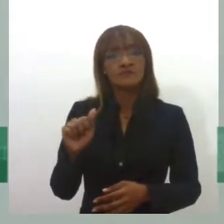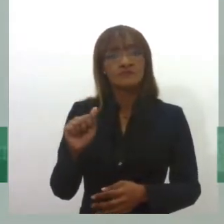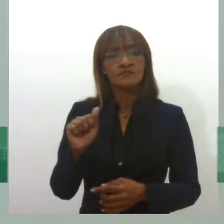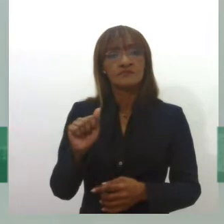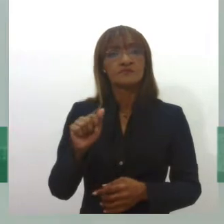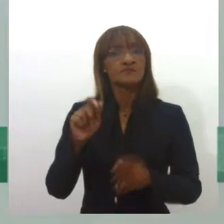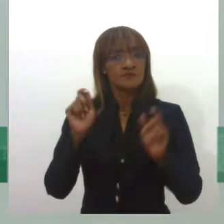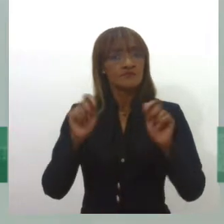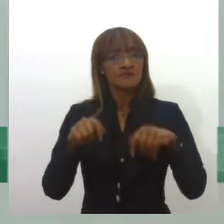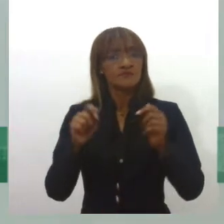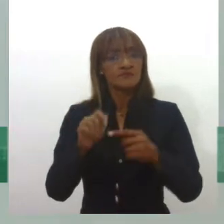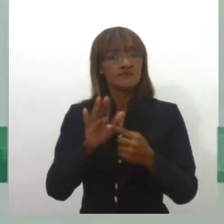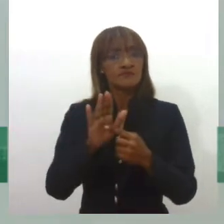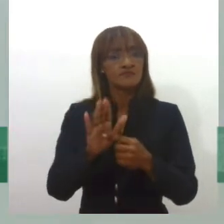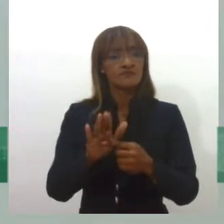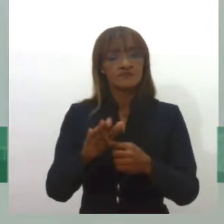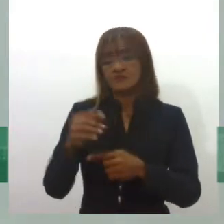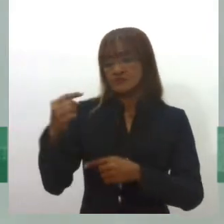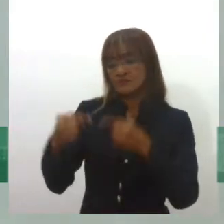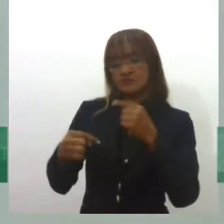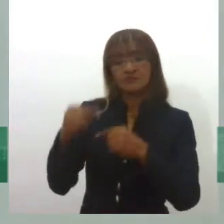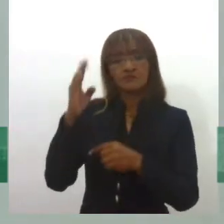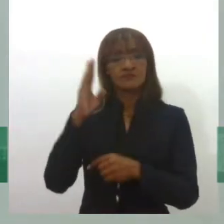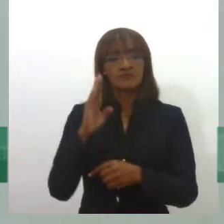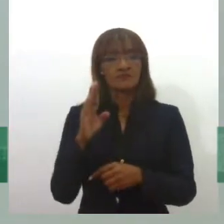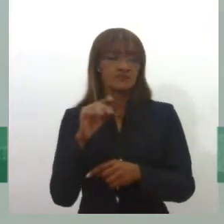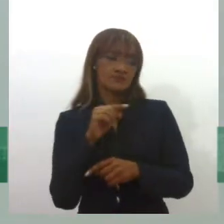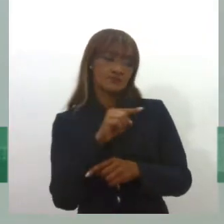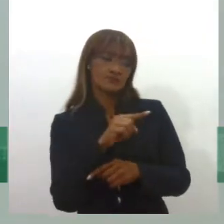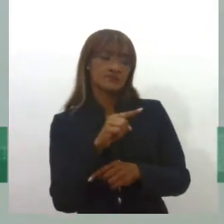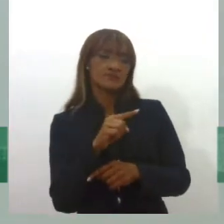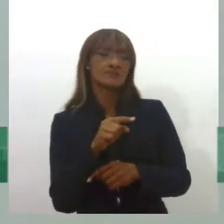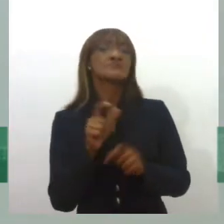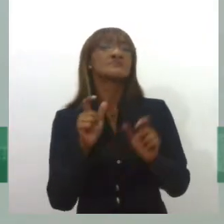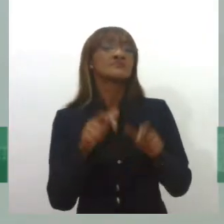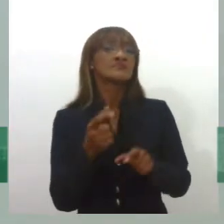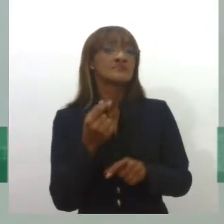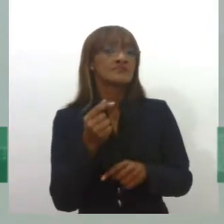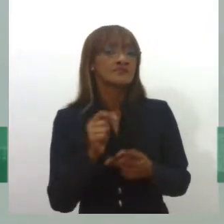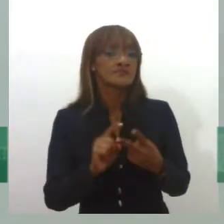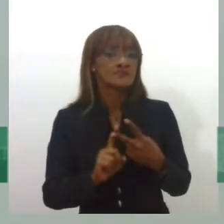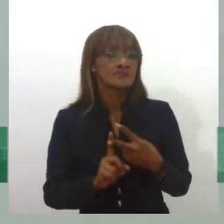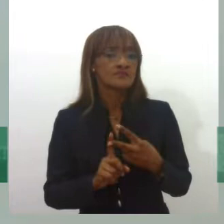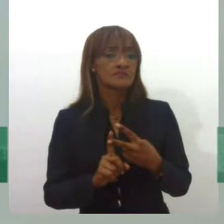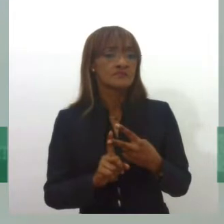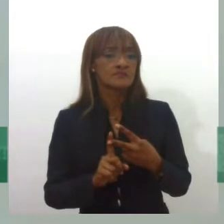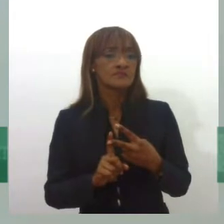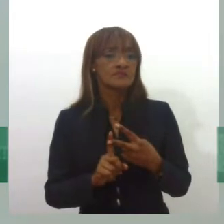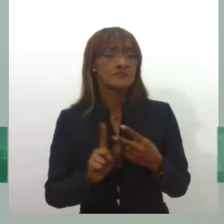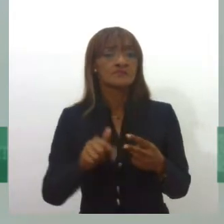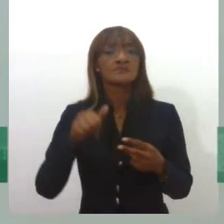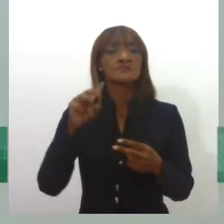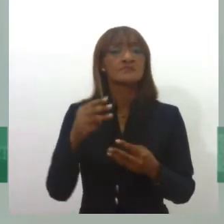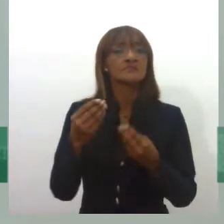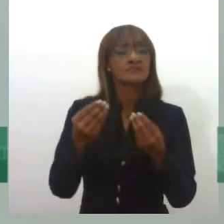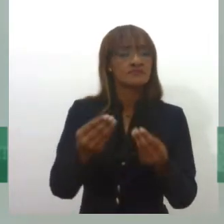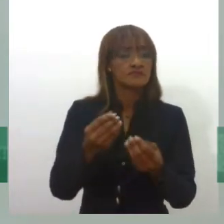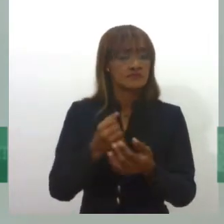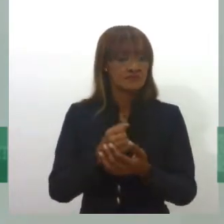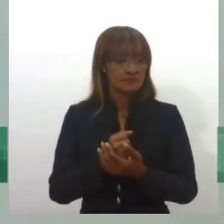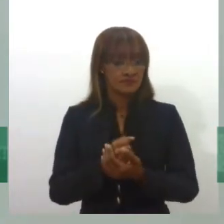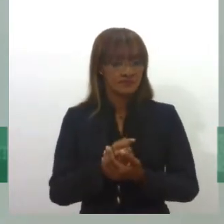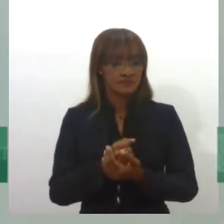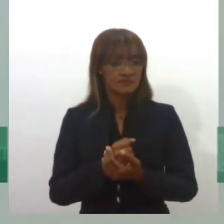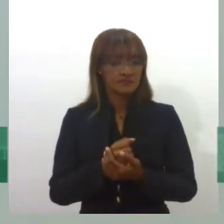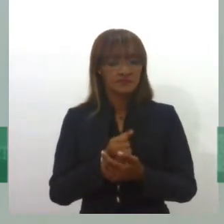tantos exemplos bonitos pelo Brasil, olha, você achou um dinheiro, de quem que é esse dinheiro? Exemplos na televisão,